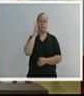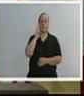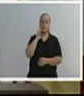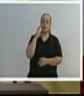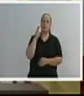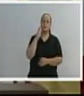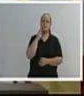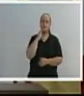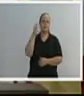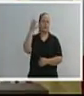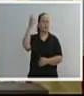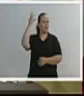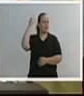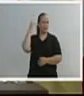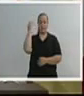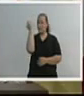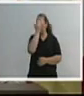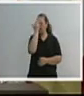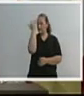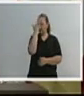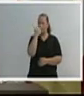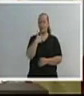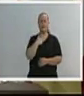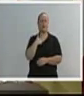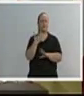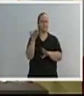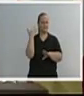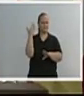Helenice e Célio, eu tive que ir a Florianópolis, na época,